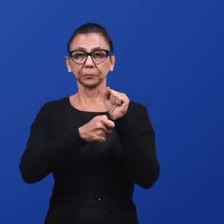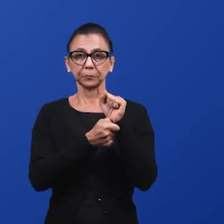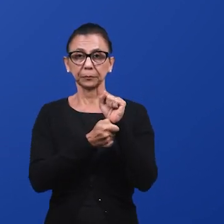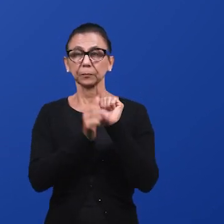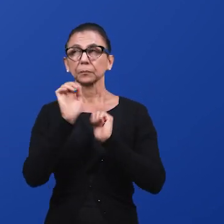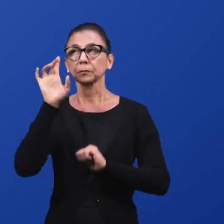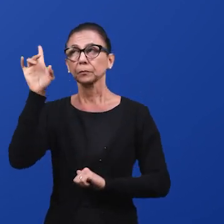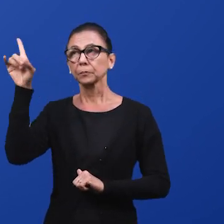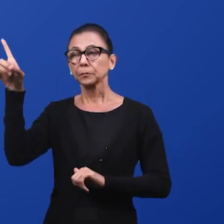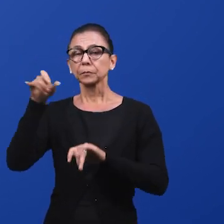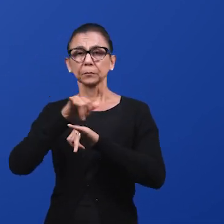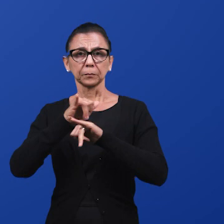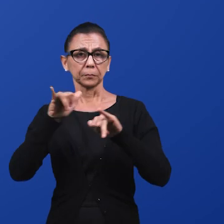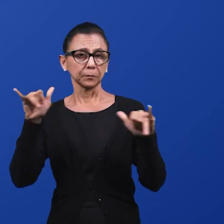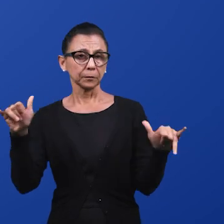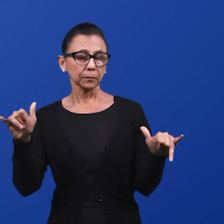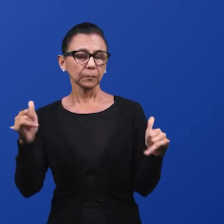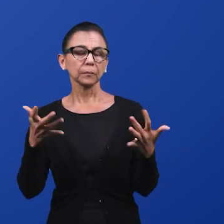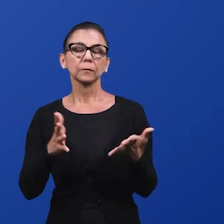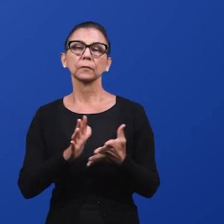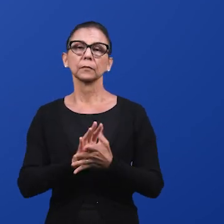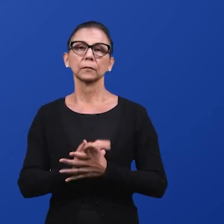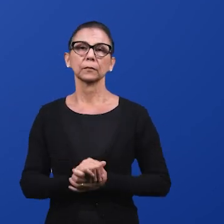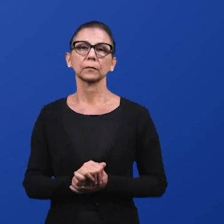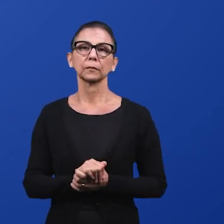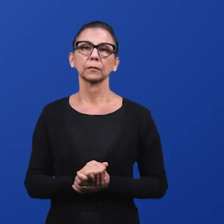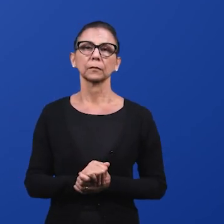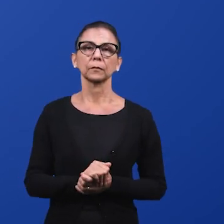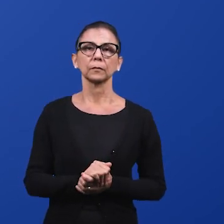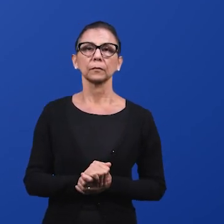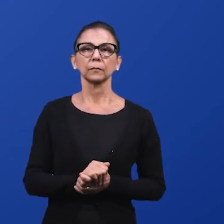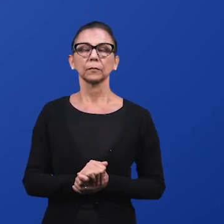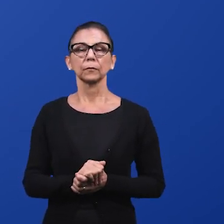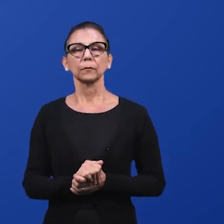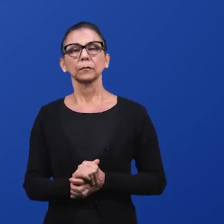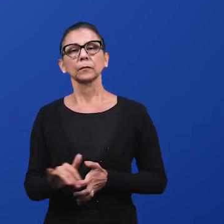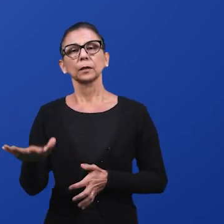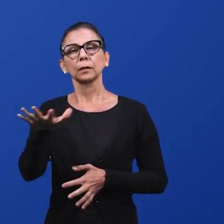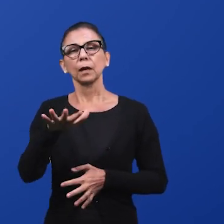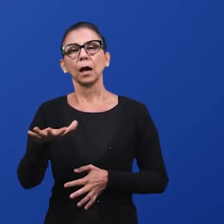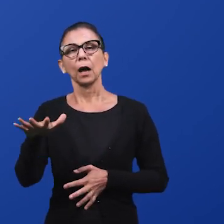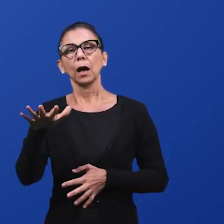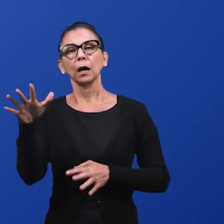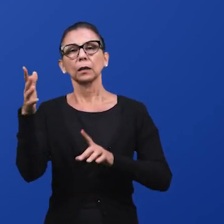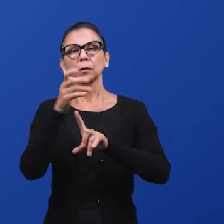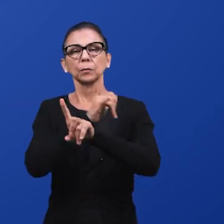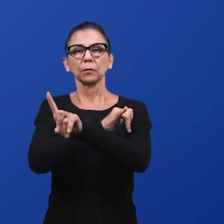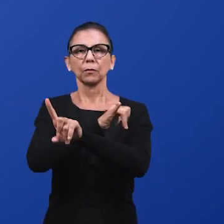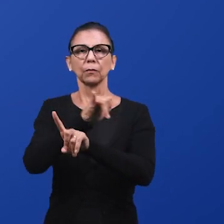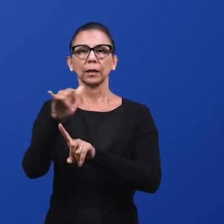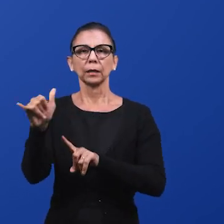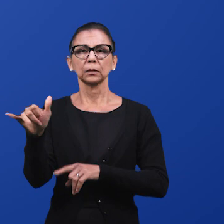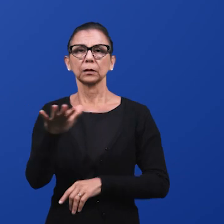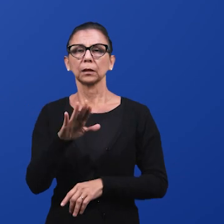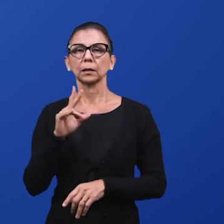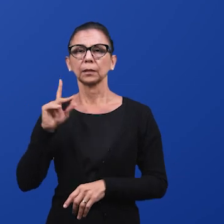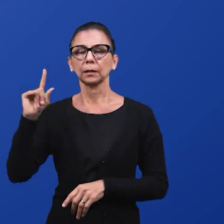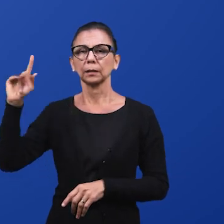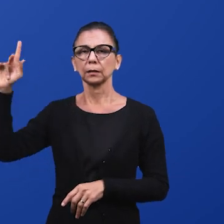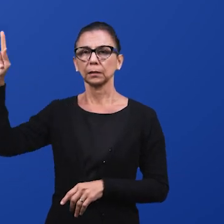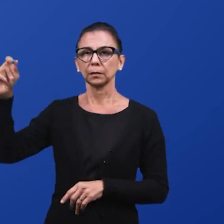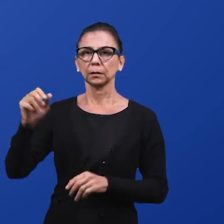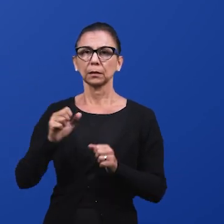mistérios de Deus. E todo o mistério da palavra de Deus está no campo da eternidade, no campo profético. Por isso,